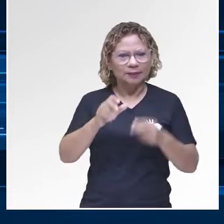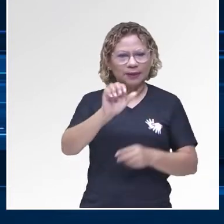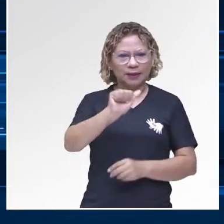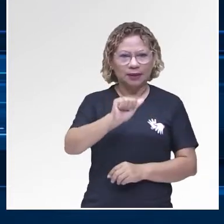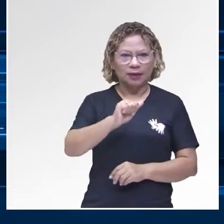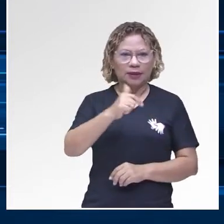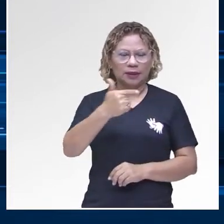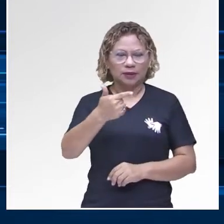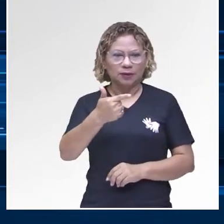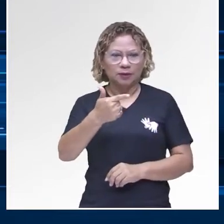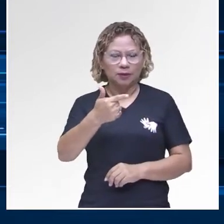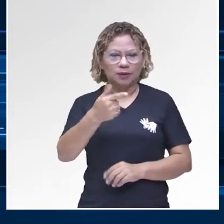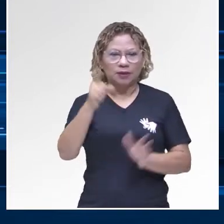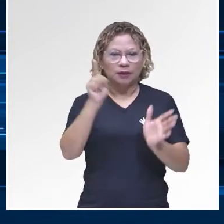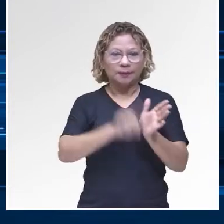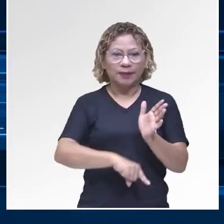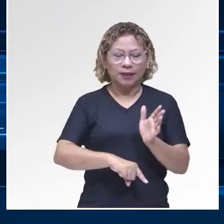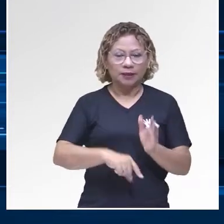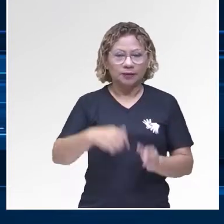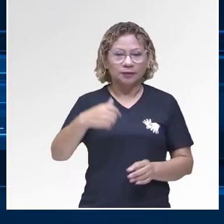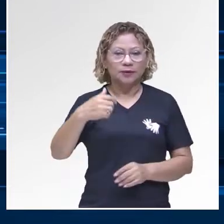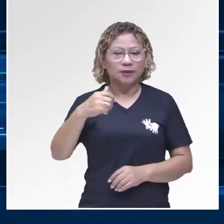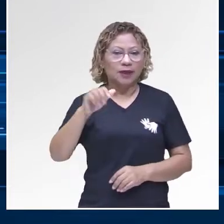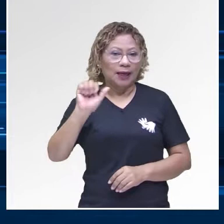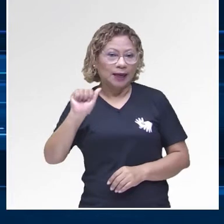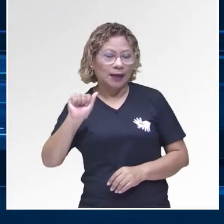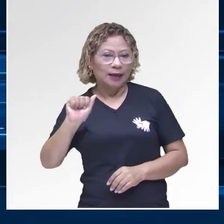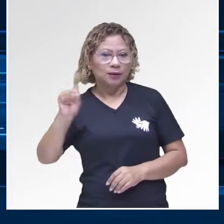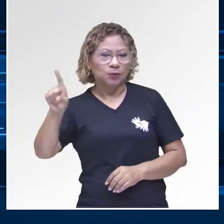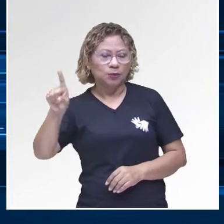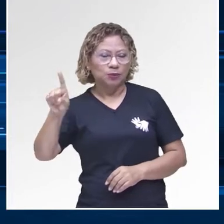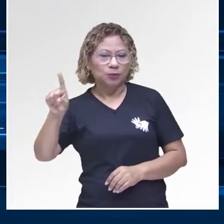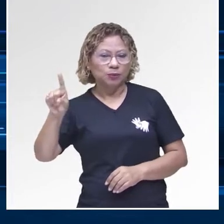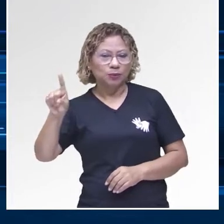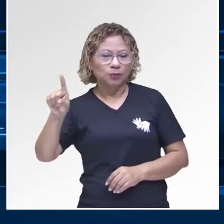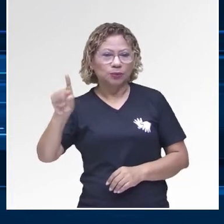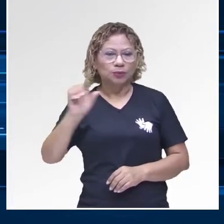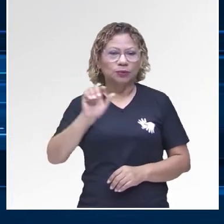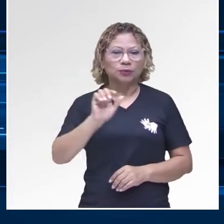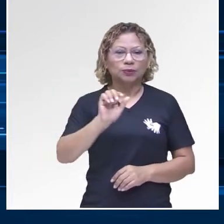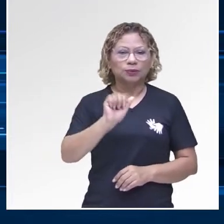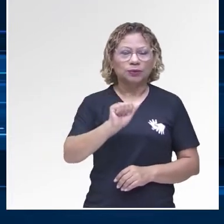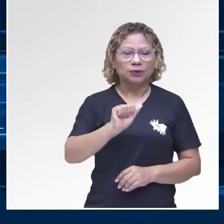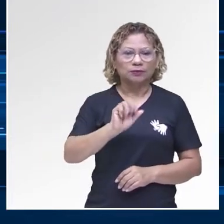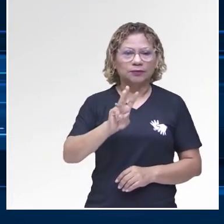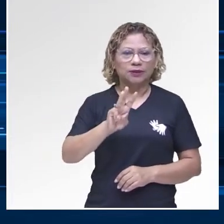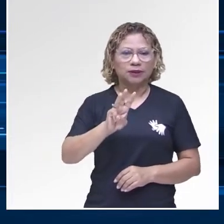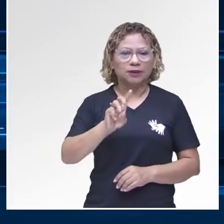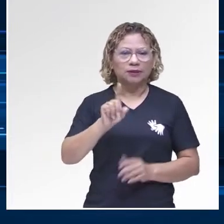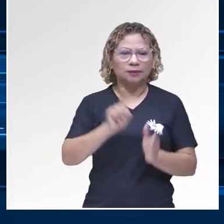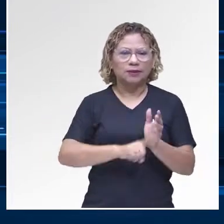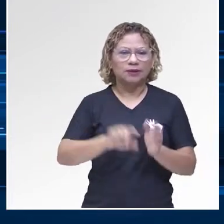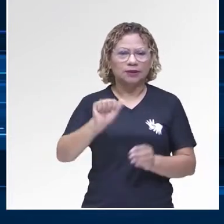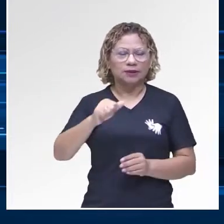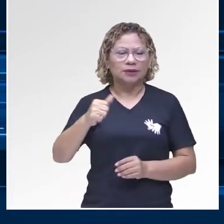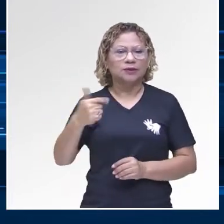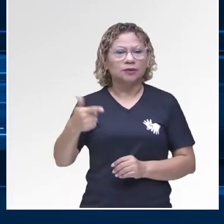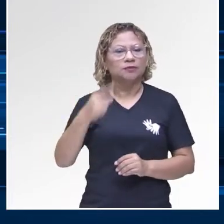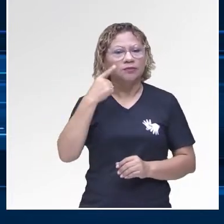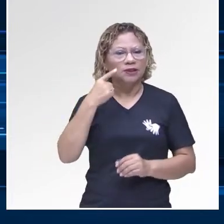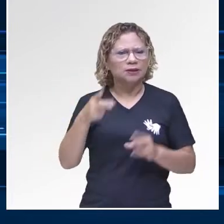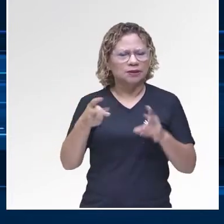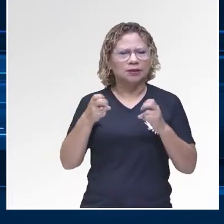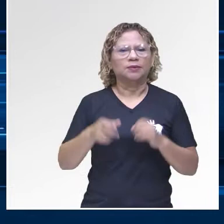uma constante. No caso aqui eu tenho A2, quanto é que vale o A2? O A2 vale 5. Então eu vou ter